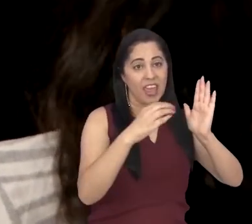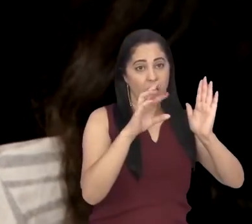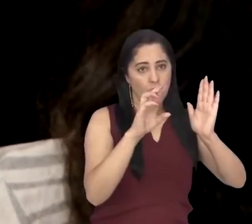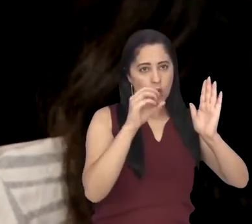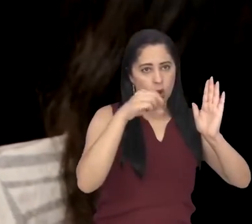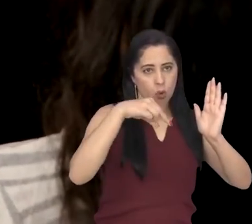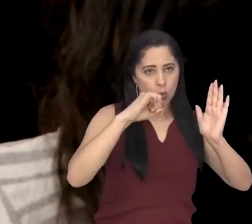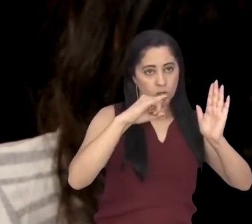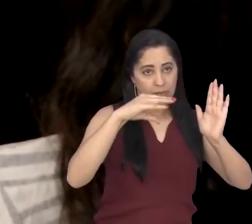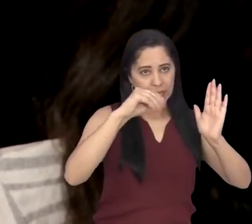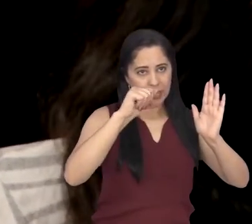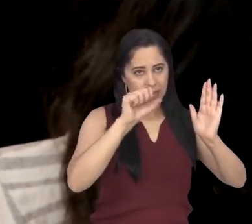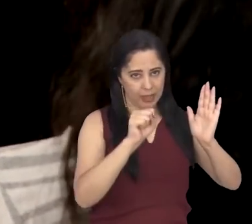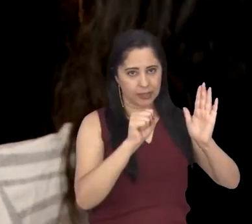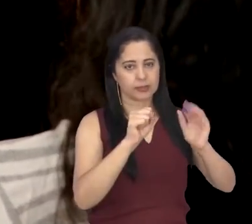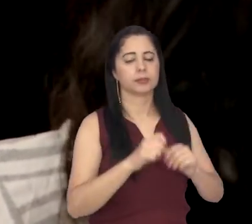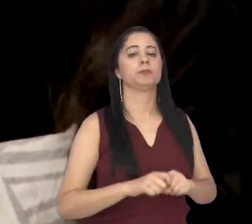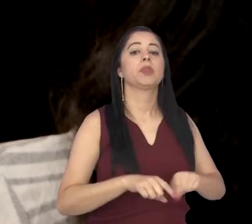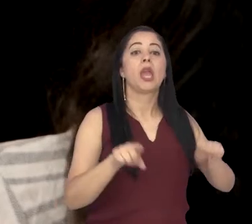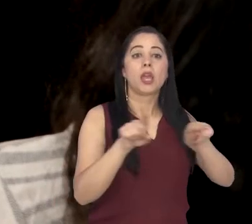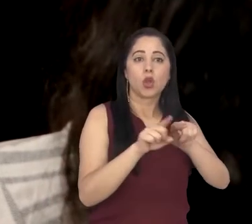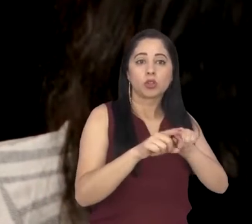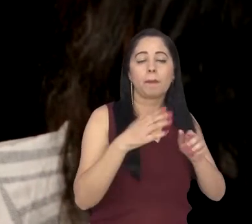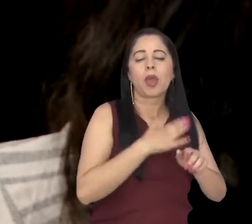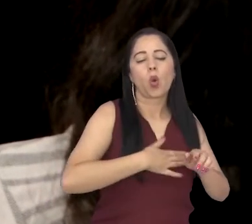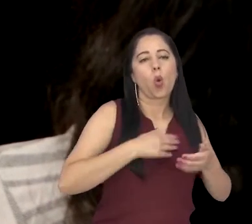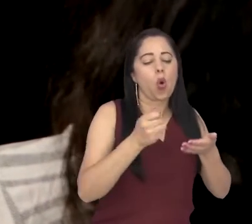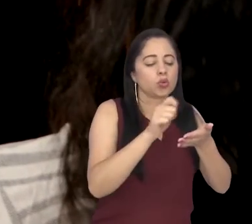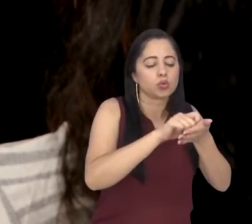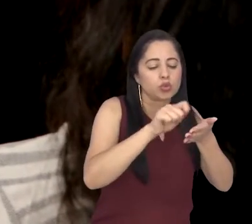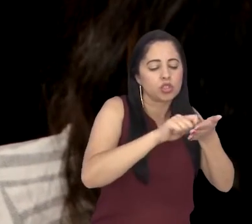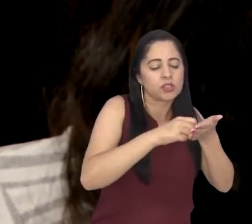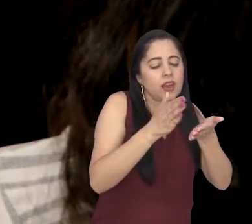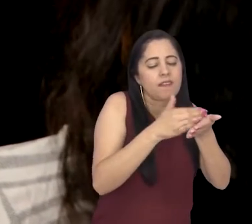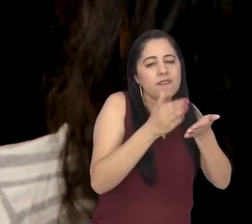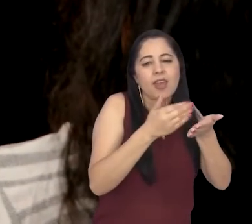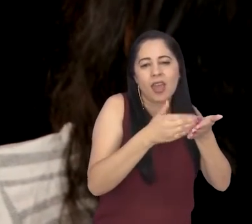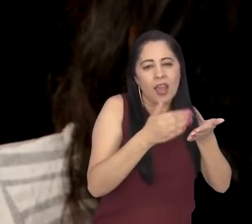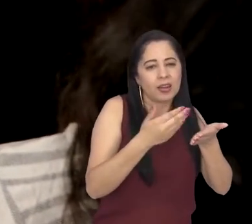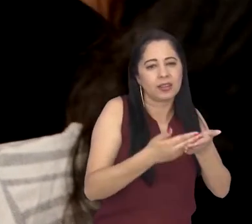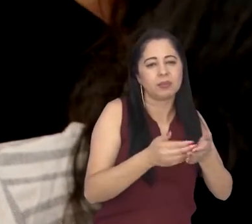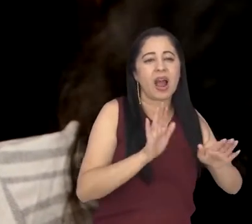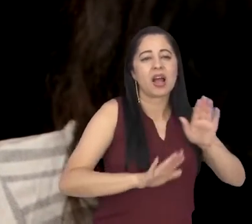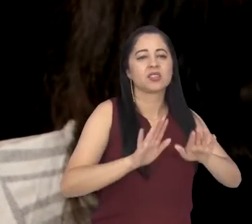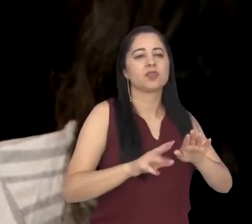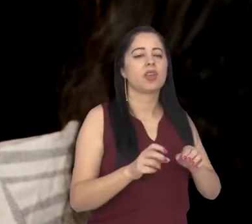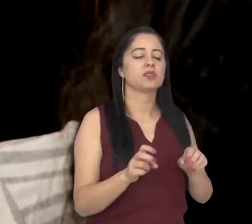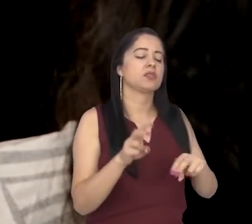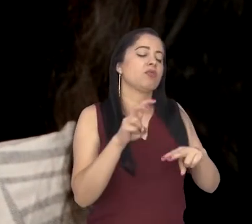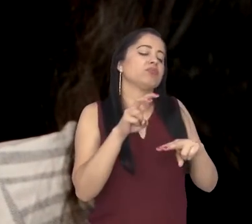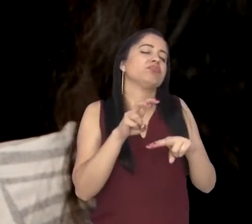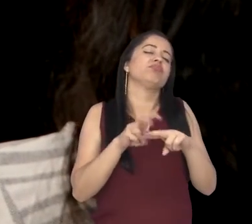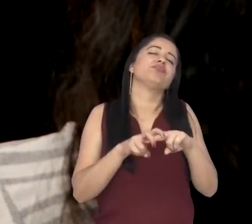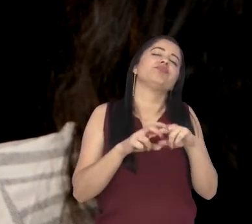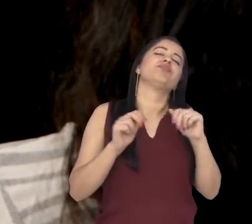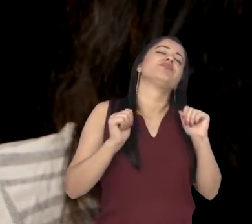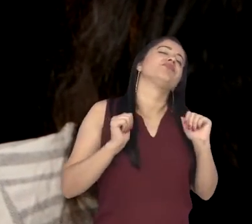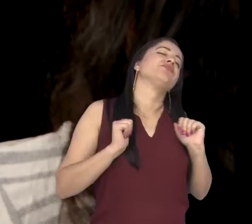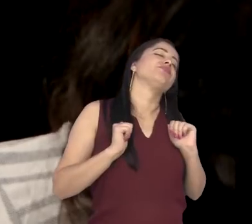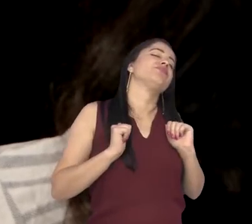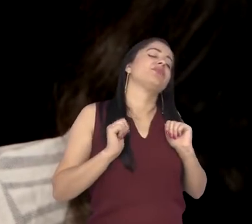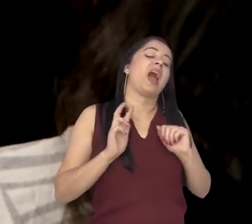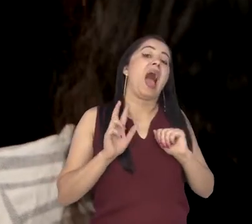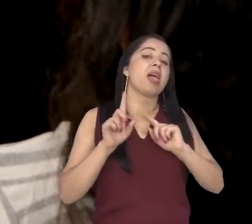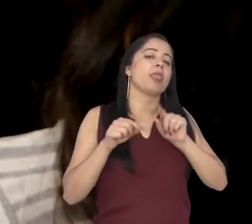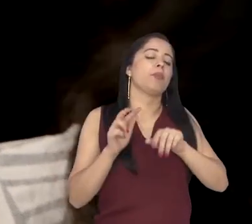todas, e aí sim eu publico um livro. Eu sou meio Dorival Caymmi, às vezes eu deito no sofá e não gosto de levantar só para escrever,